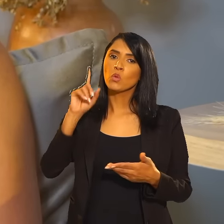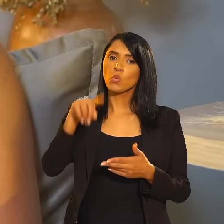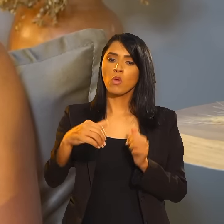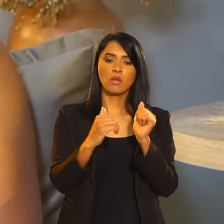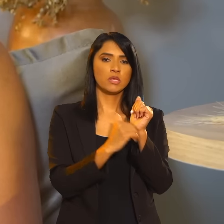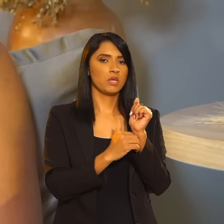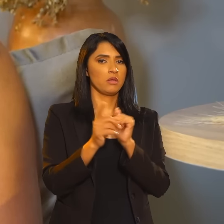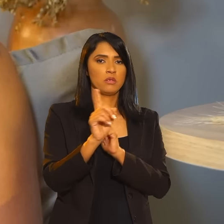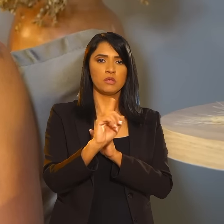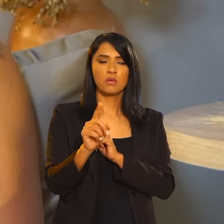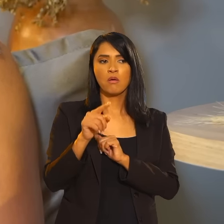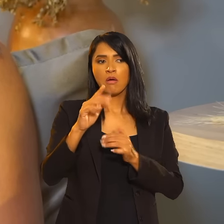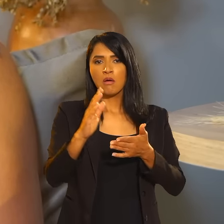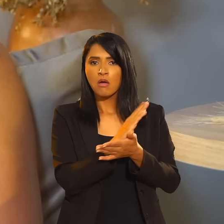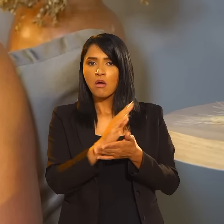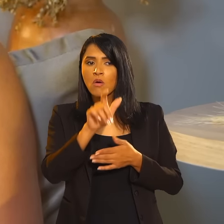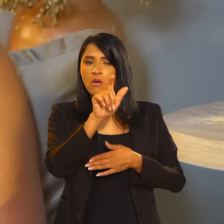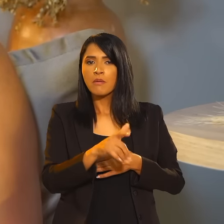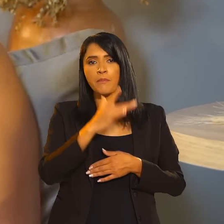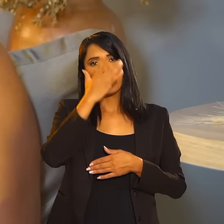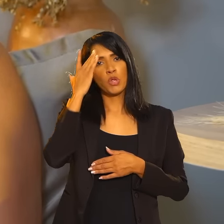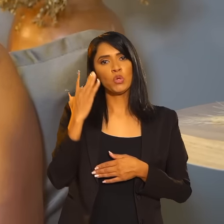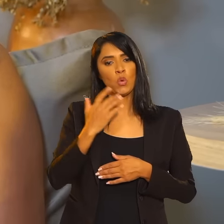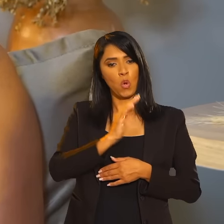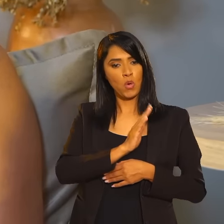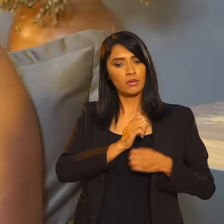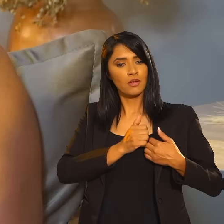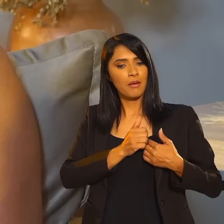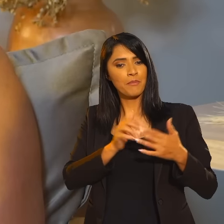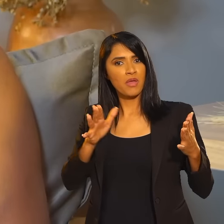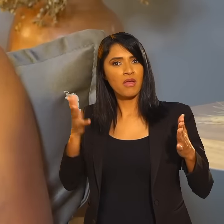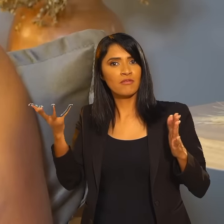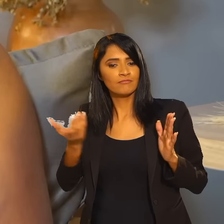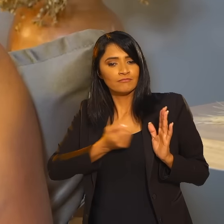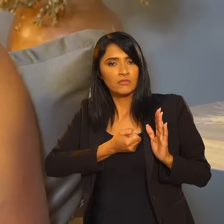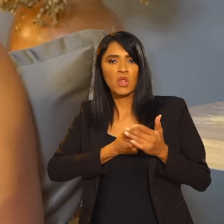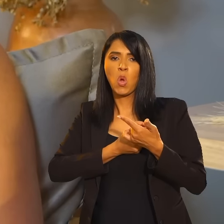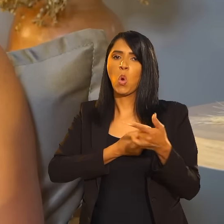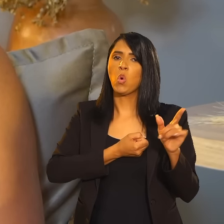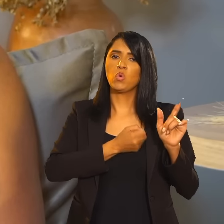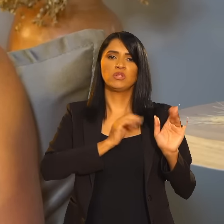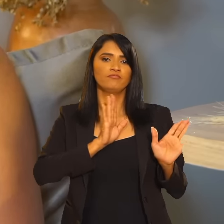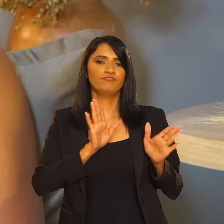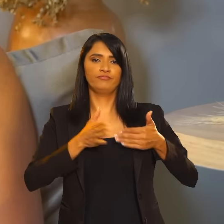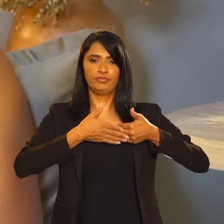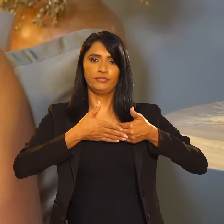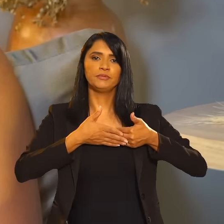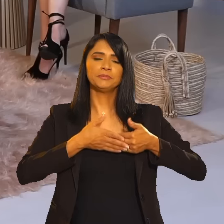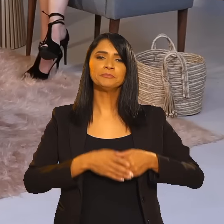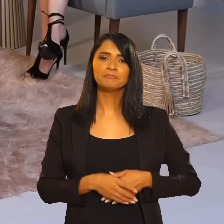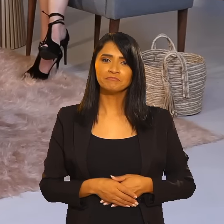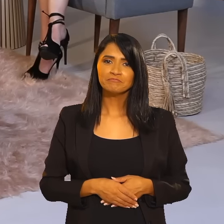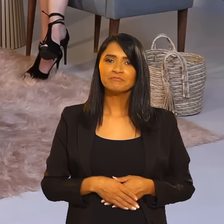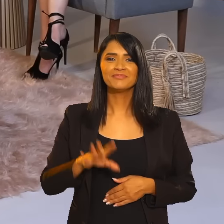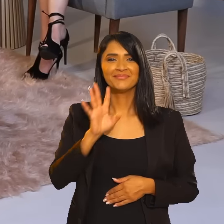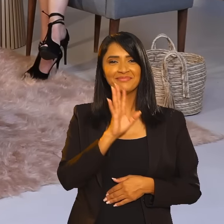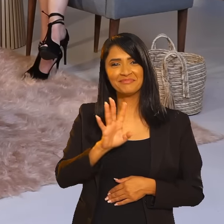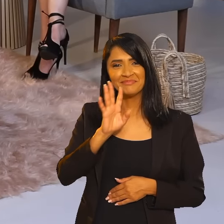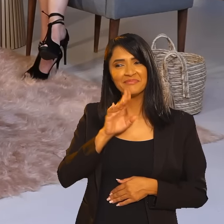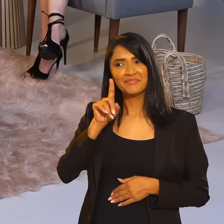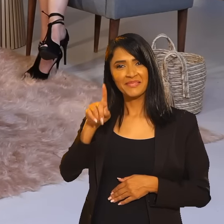não era um enigma, é que algumas pessoas estavam com o coração aberto para aceitar e outras não estavam. É verdade. É